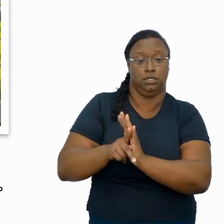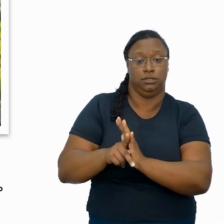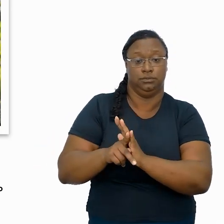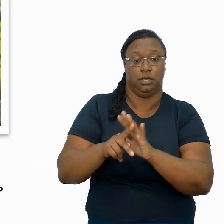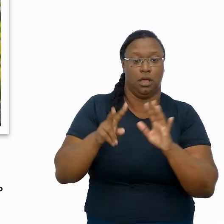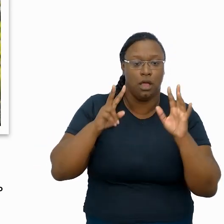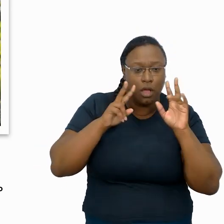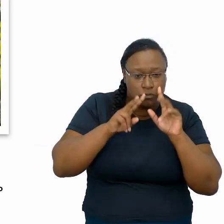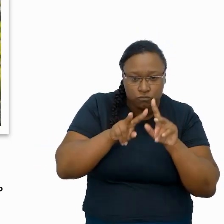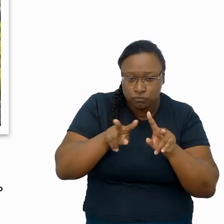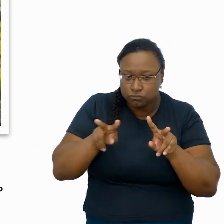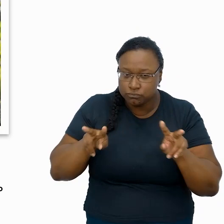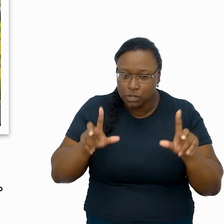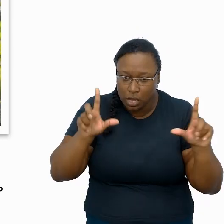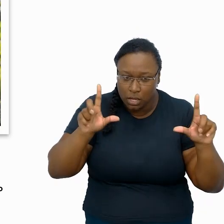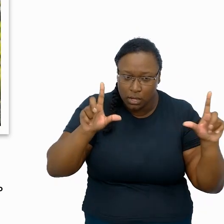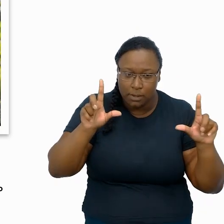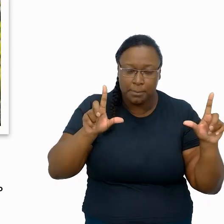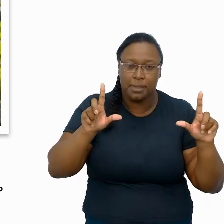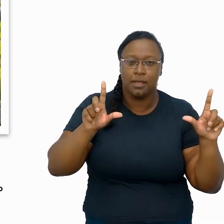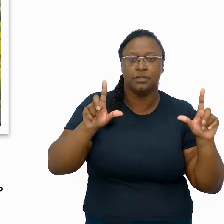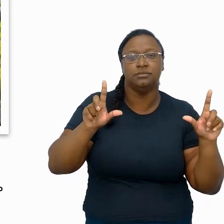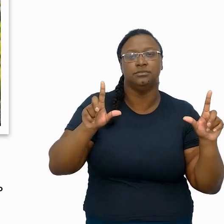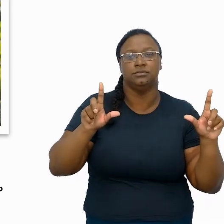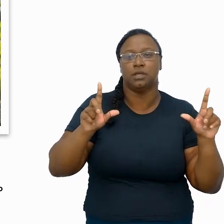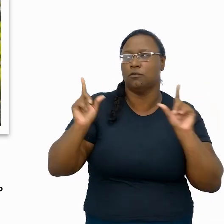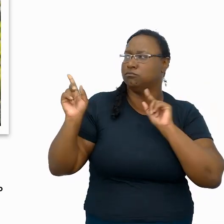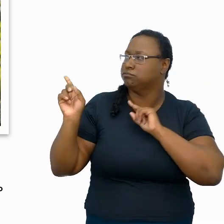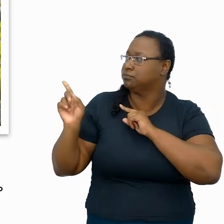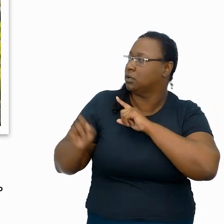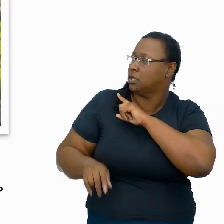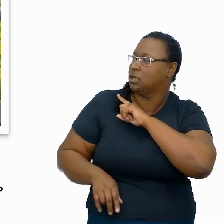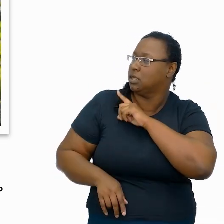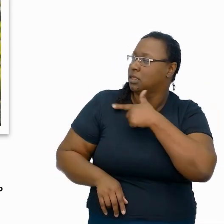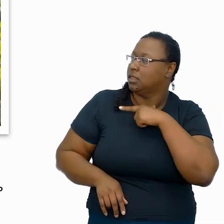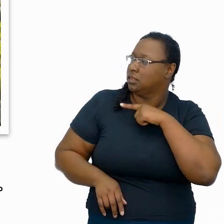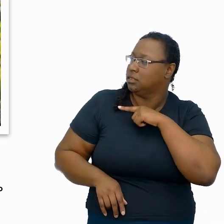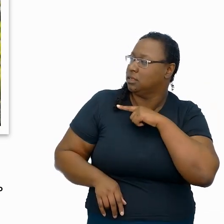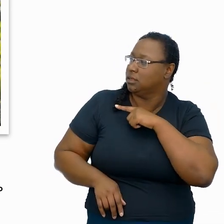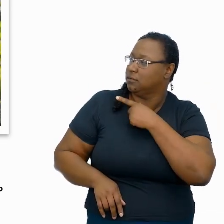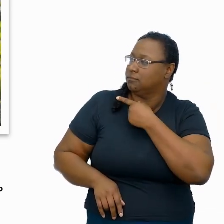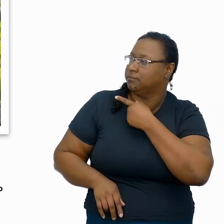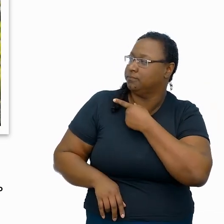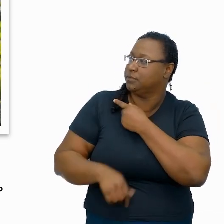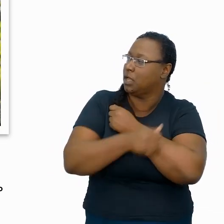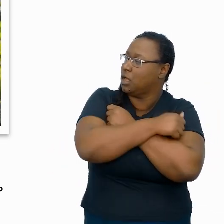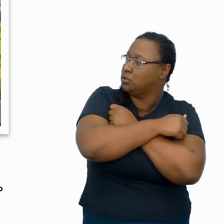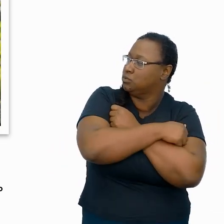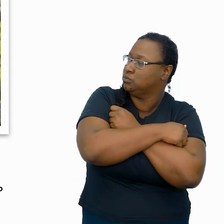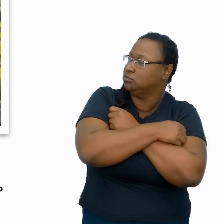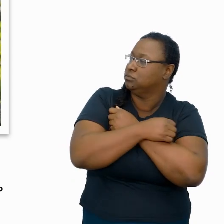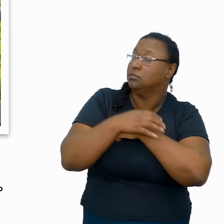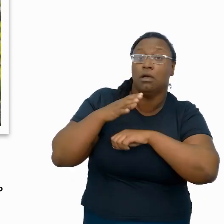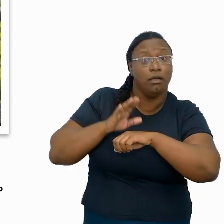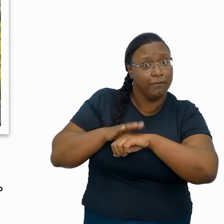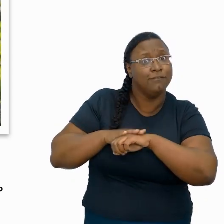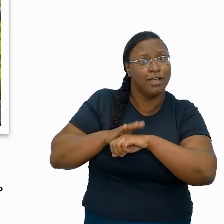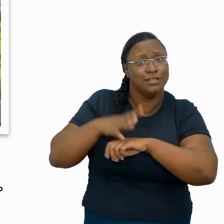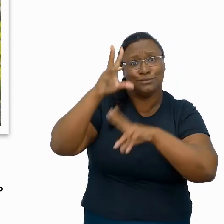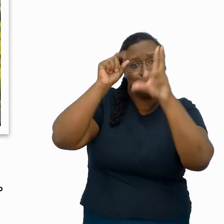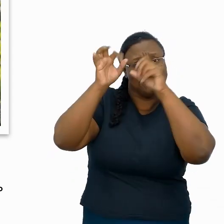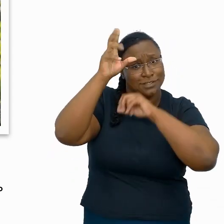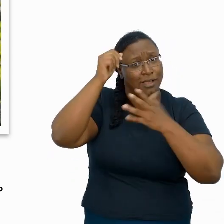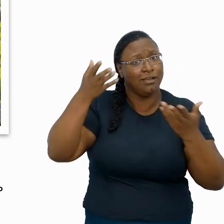imagens selecionadas, né, para ilustrar. Temos ali estudantes que estão sendo protagonistas de sua